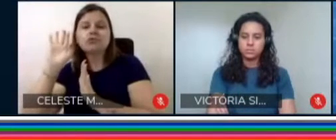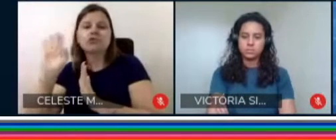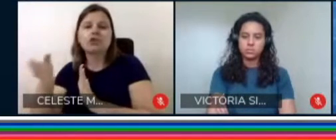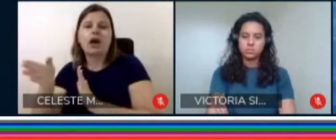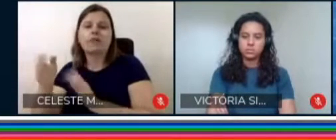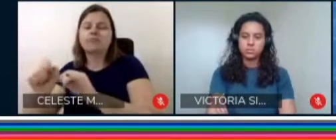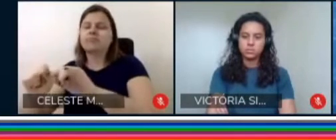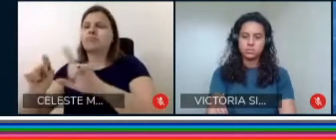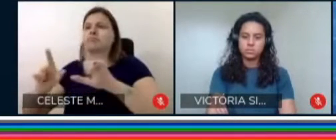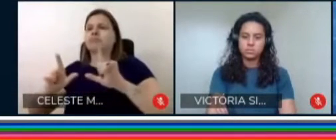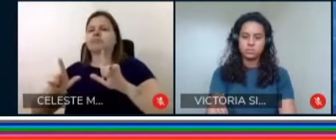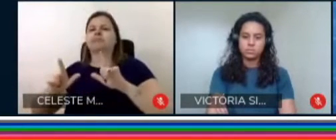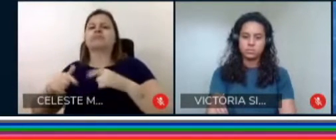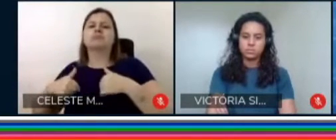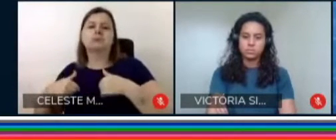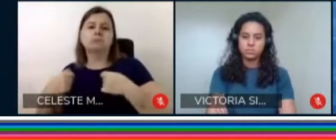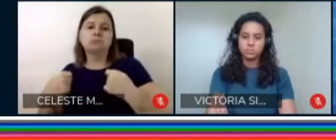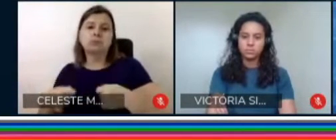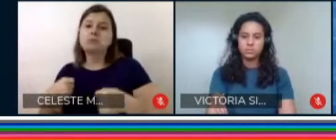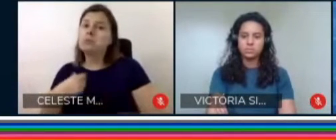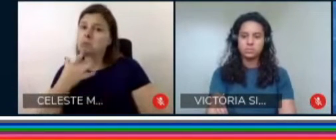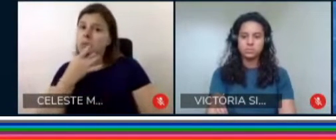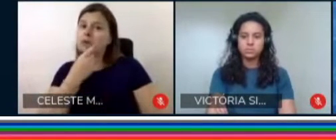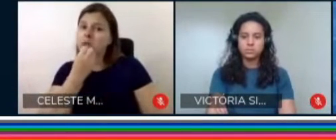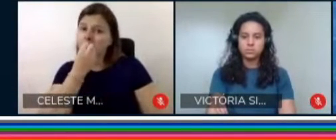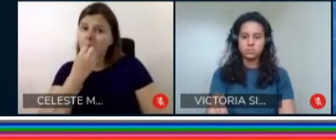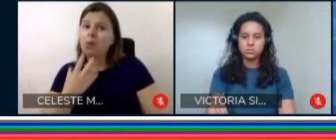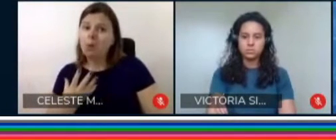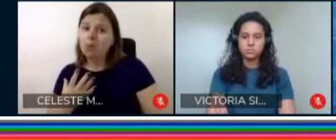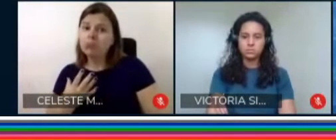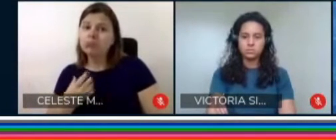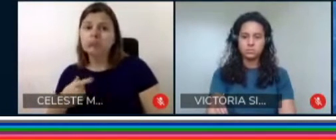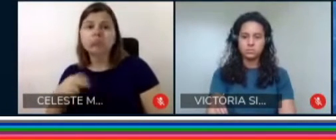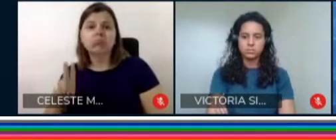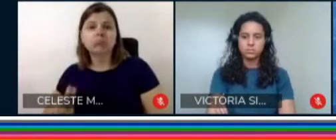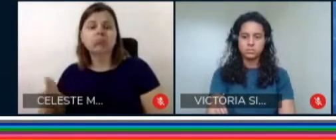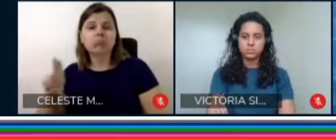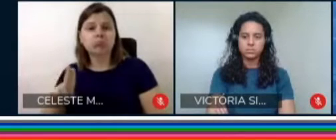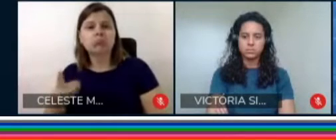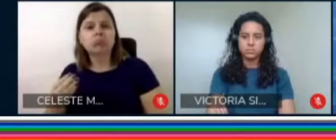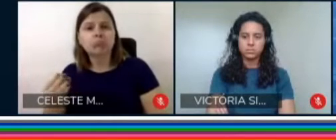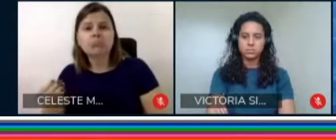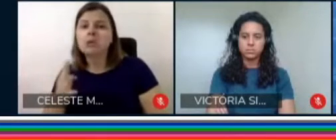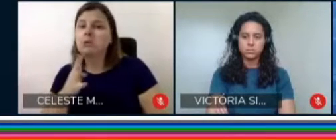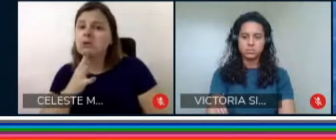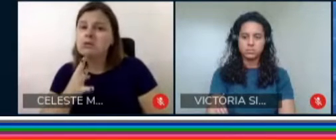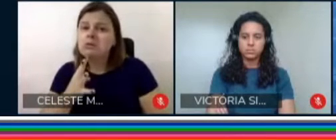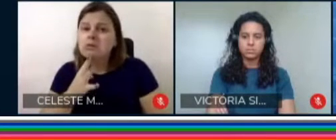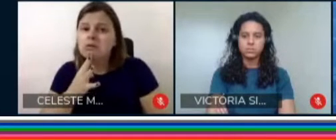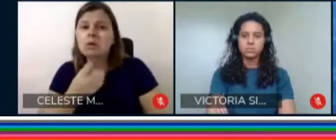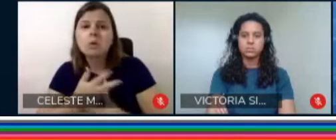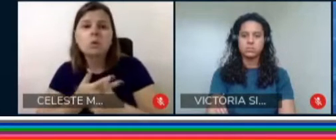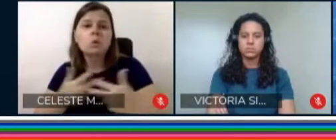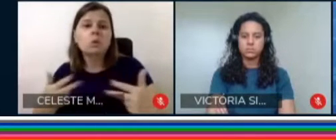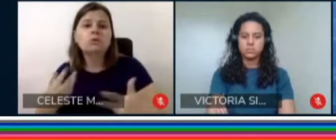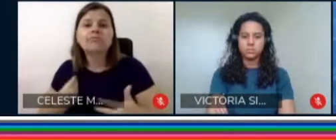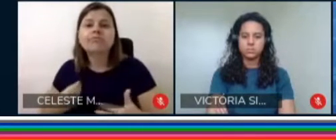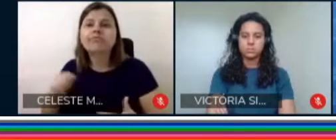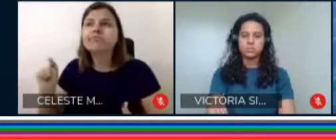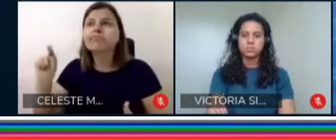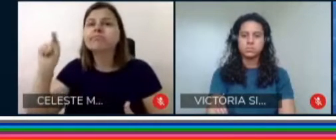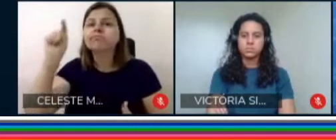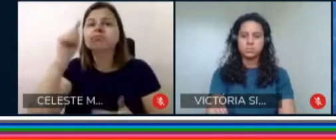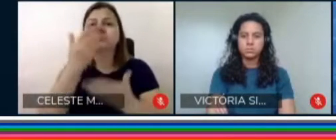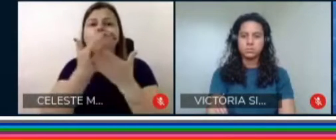o que eu preciso. Eu acho muito útil, sabem, assim, para conhecer o que está sendo estudado, principalmente em